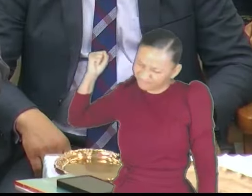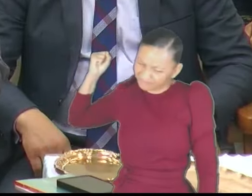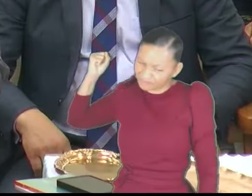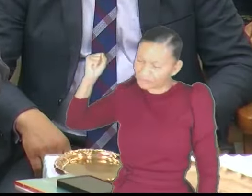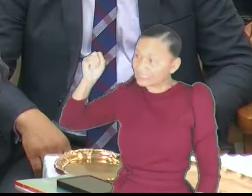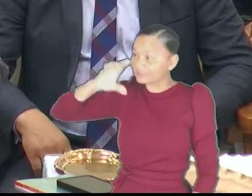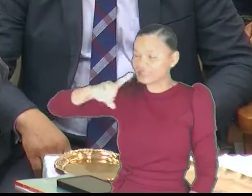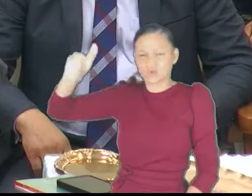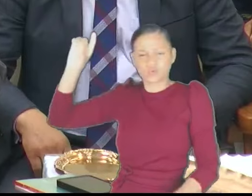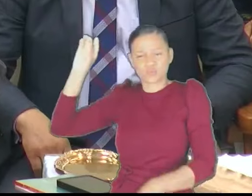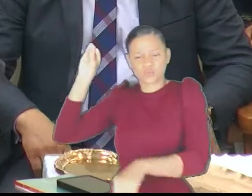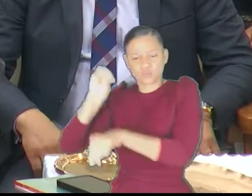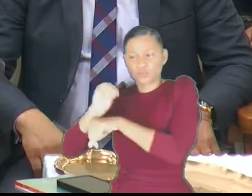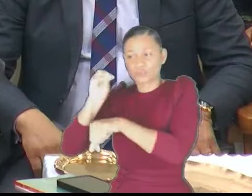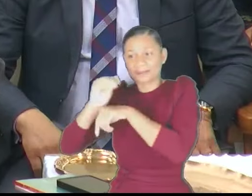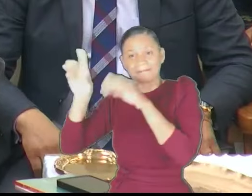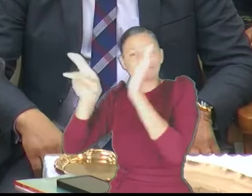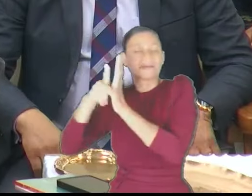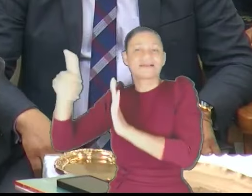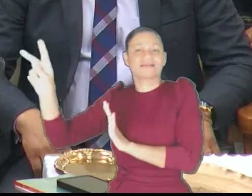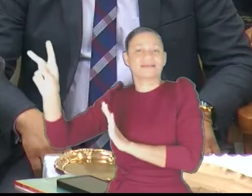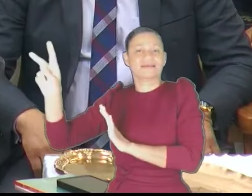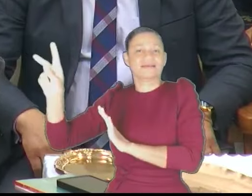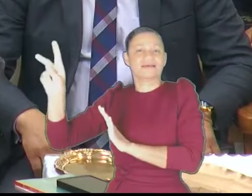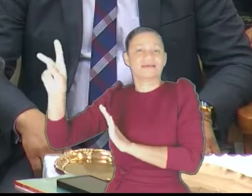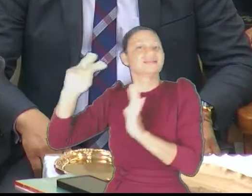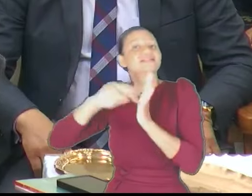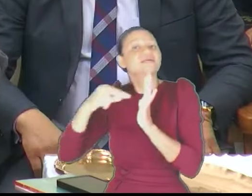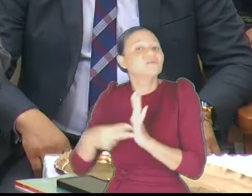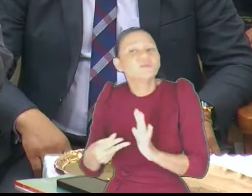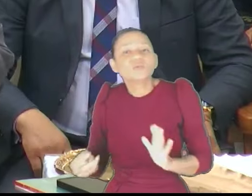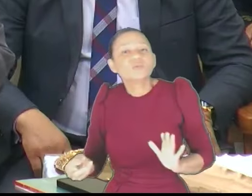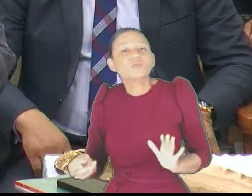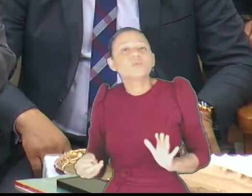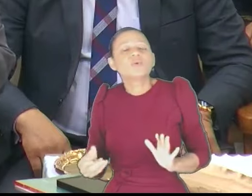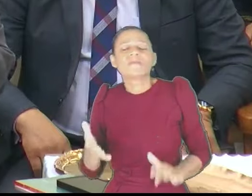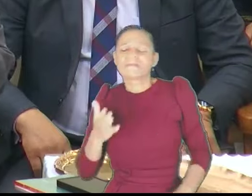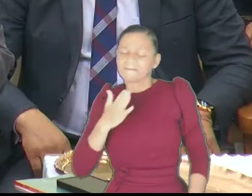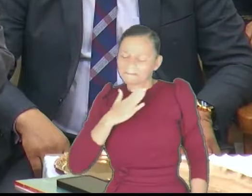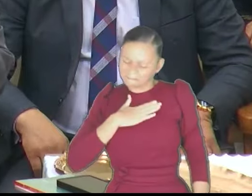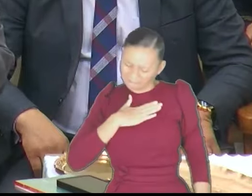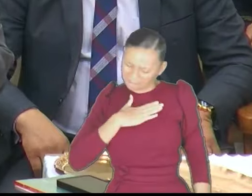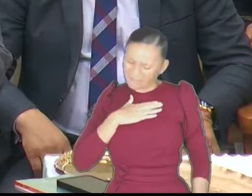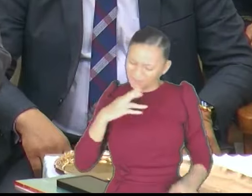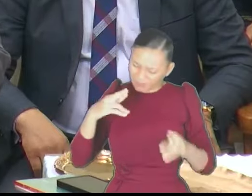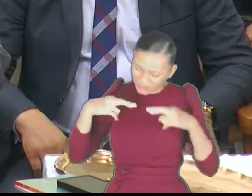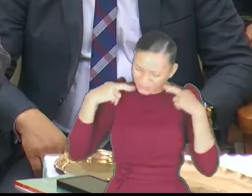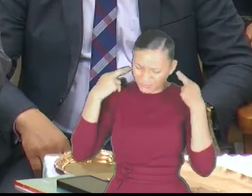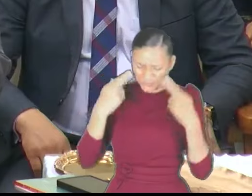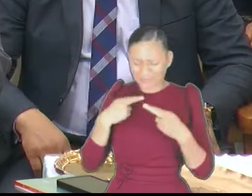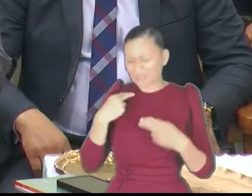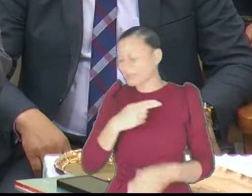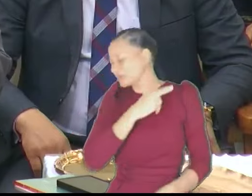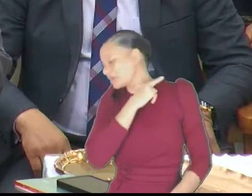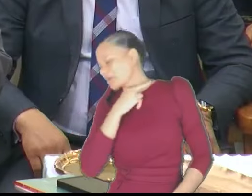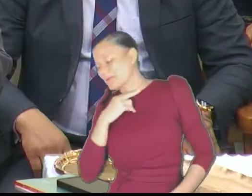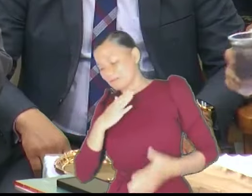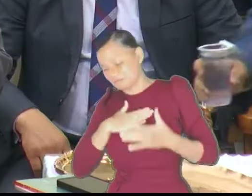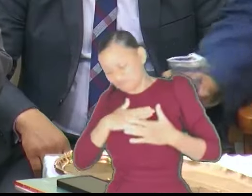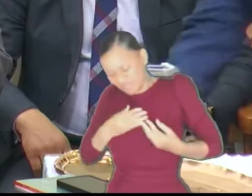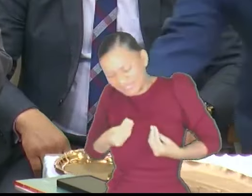Deus proverá para si. Sabe o que ele está dizendo? Tu és o meu cordeiro, esse holocausto é a minha